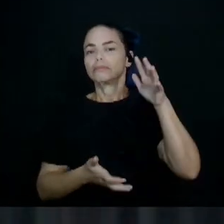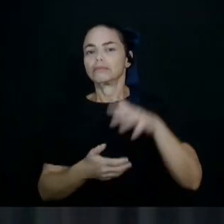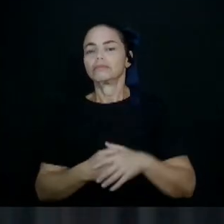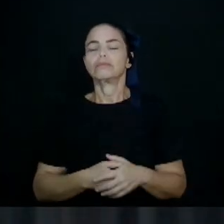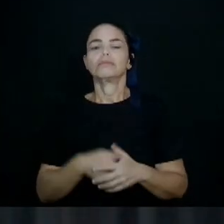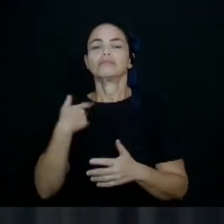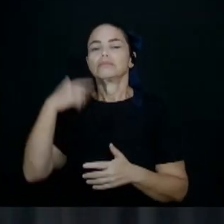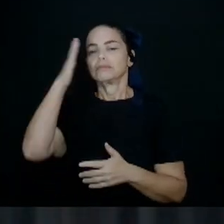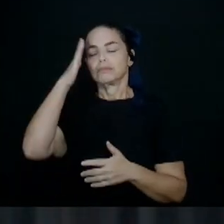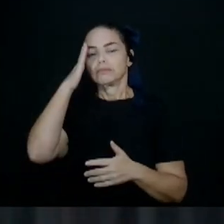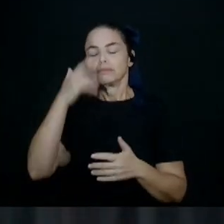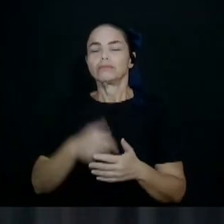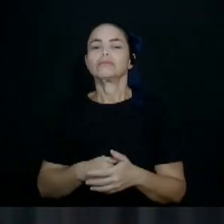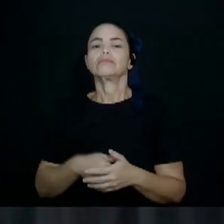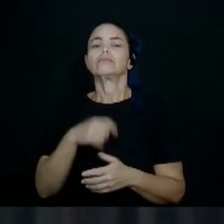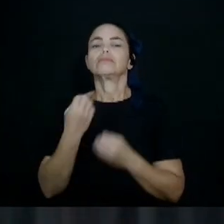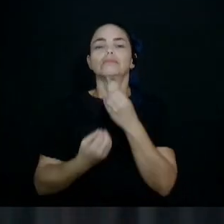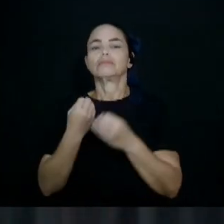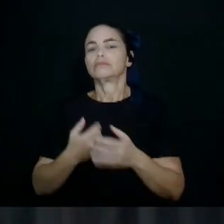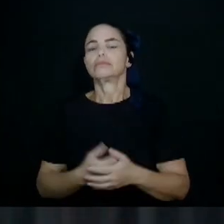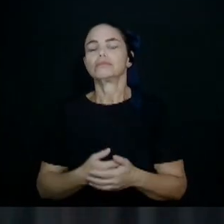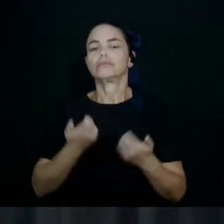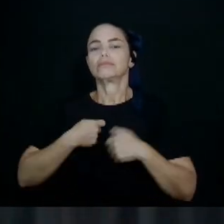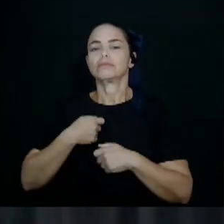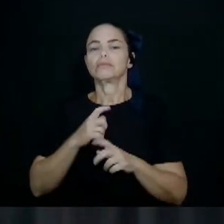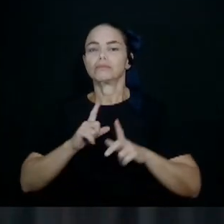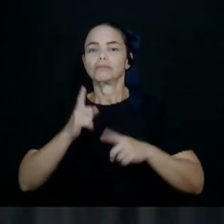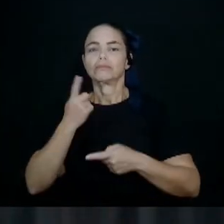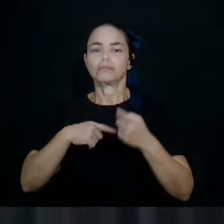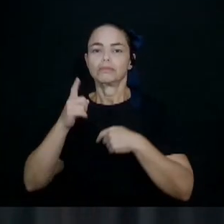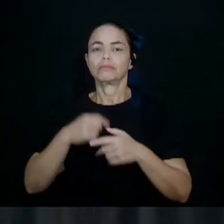junto com essa pessoa como ela pode lidar com isso. O que